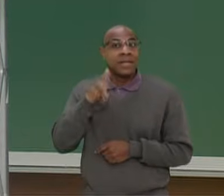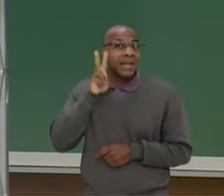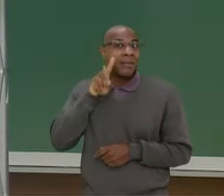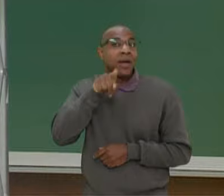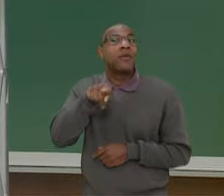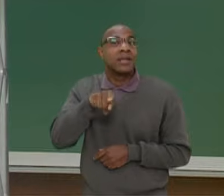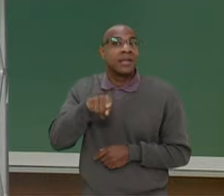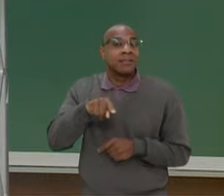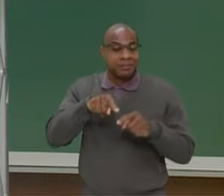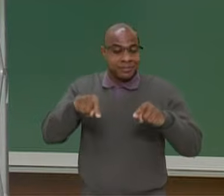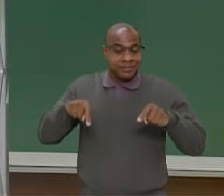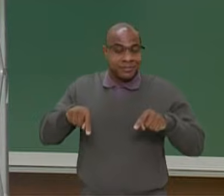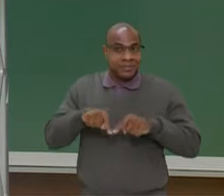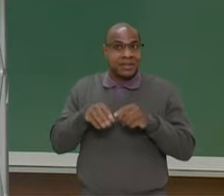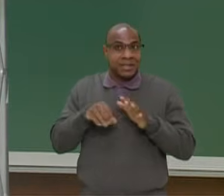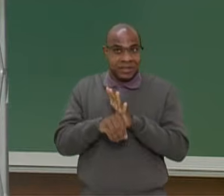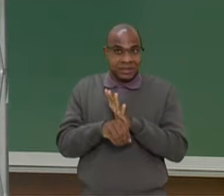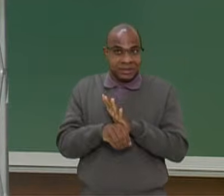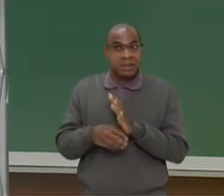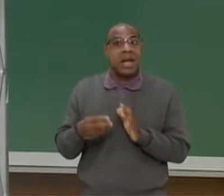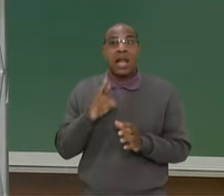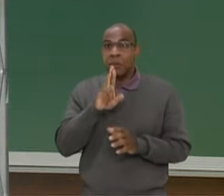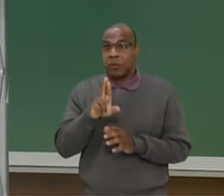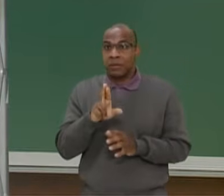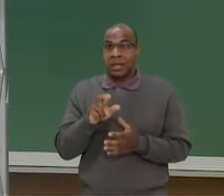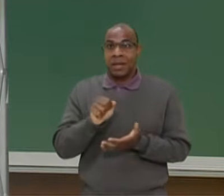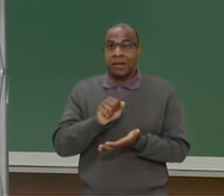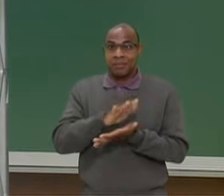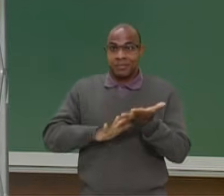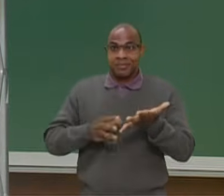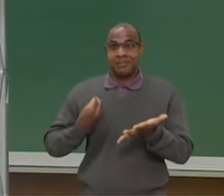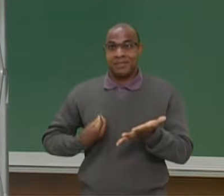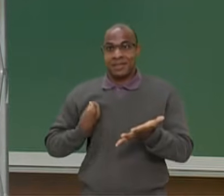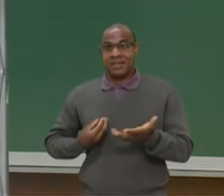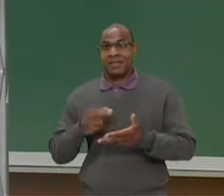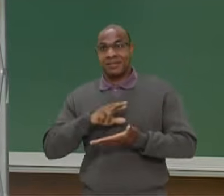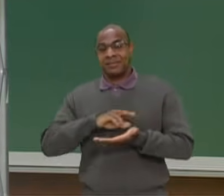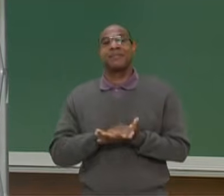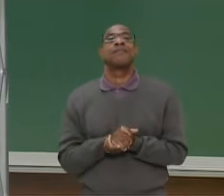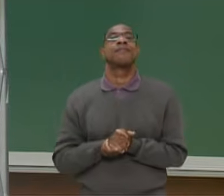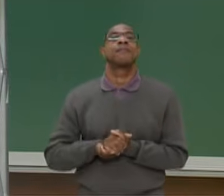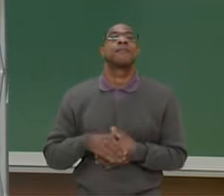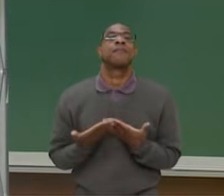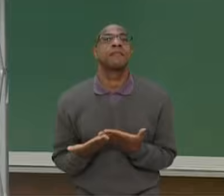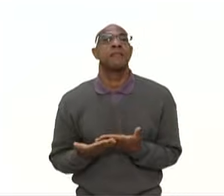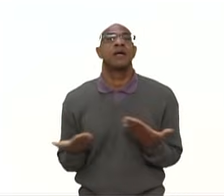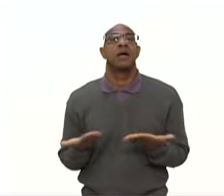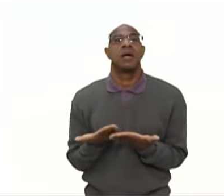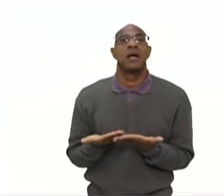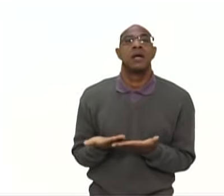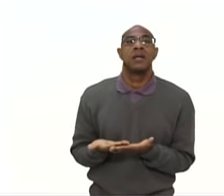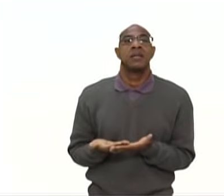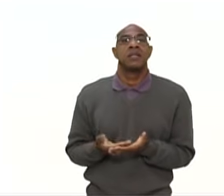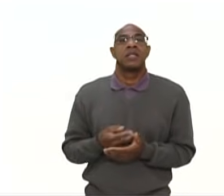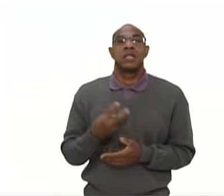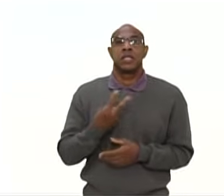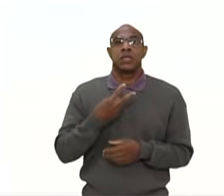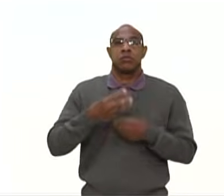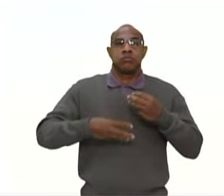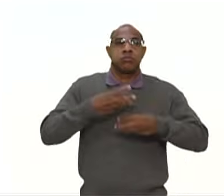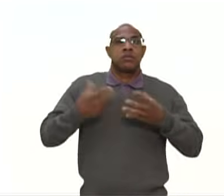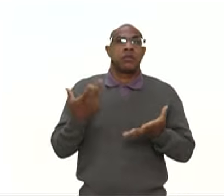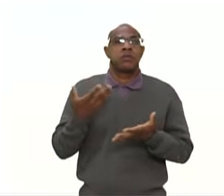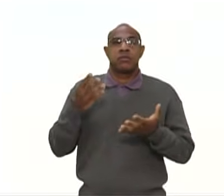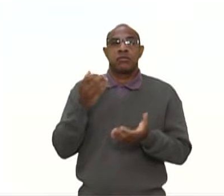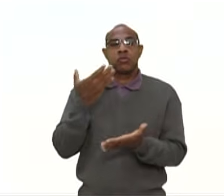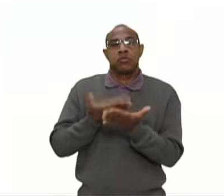exercício para ganhar presença e não levar falta. Bora lá então. Nesse segundo trimestre, estudamos diversos temas como indústria